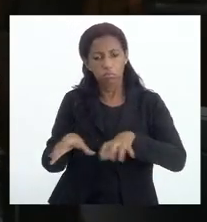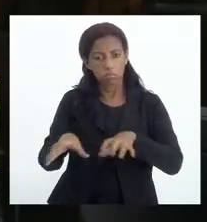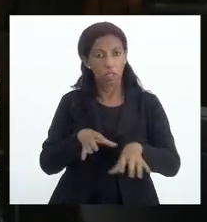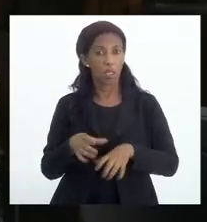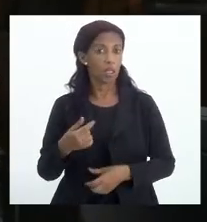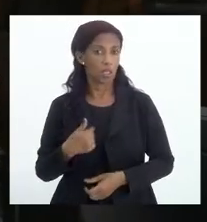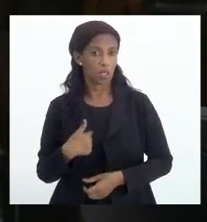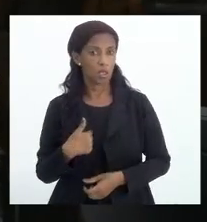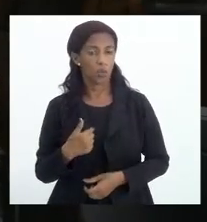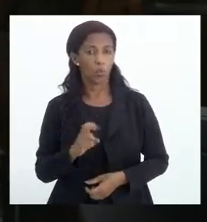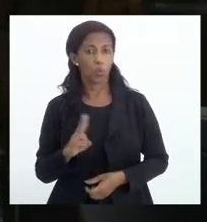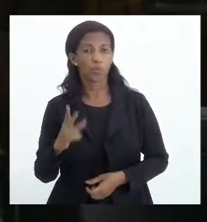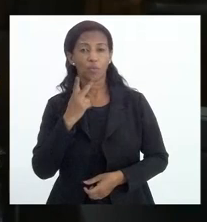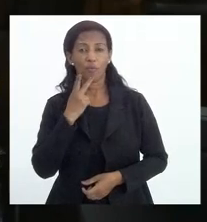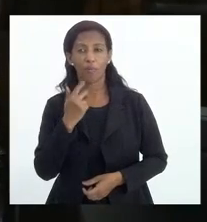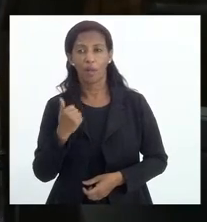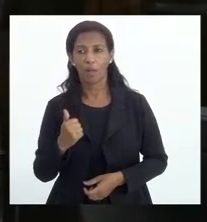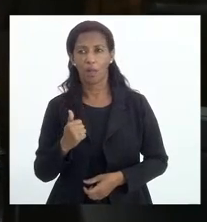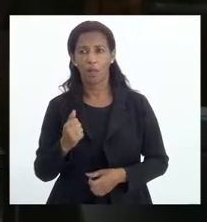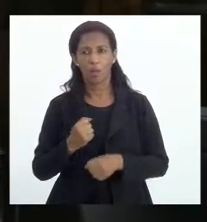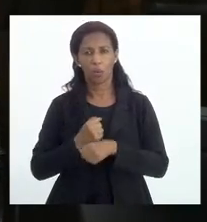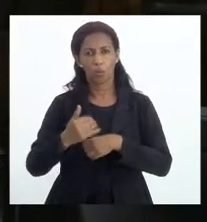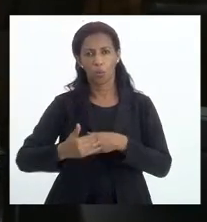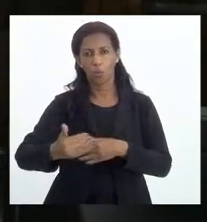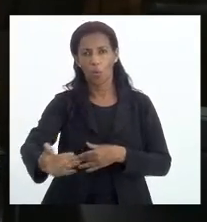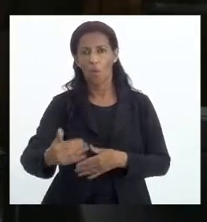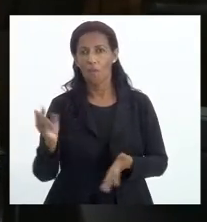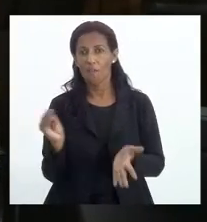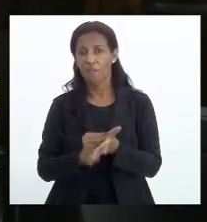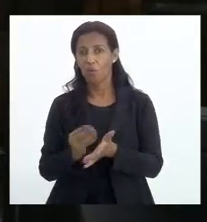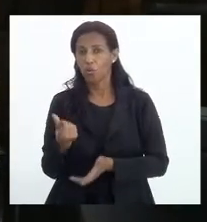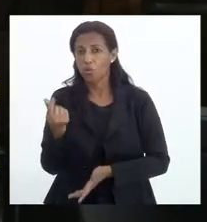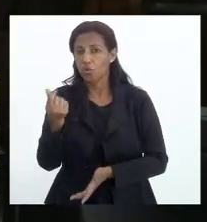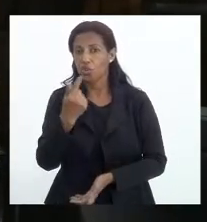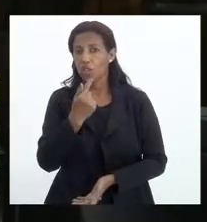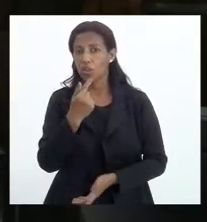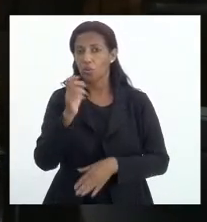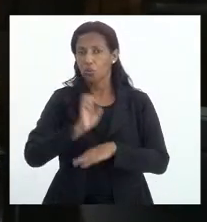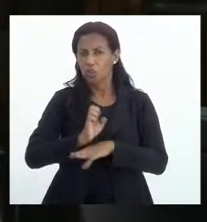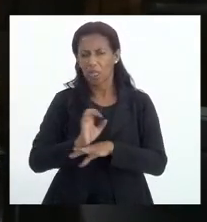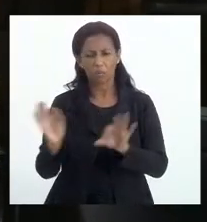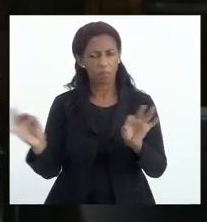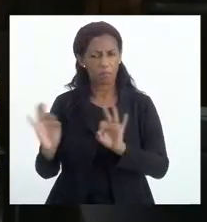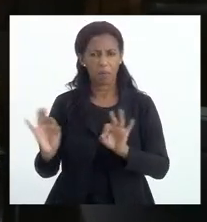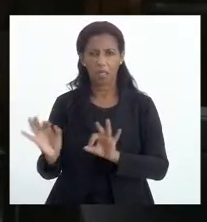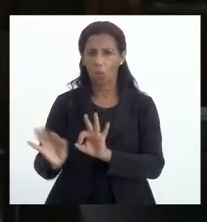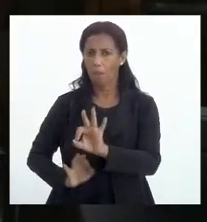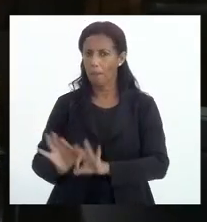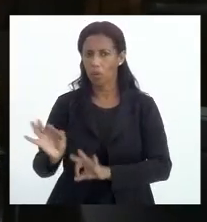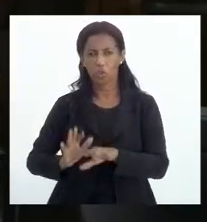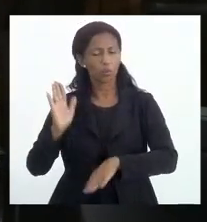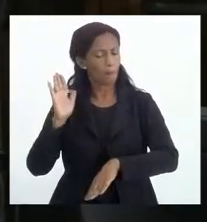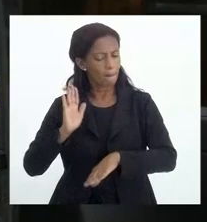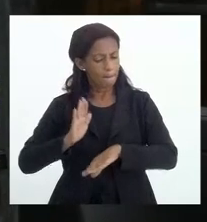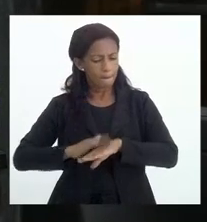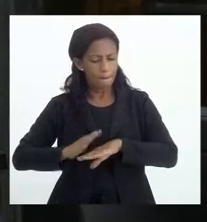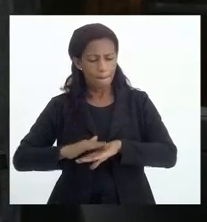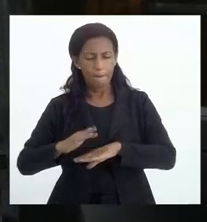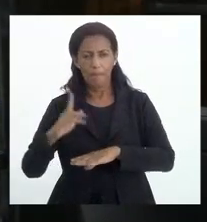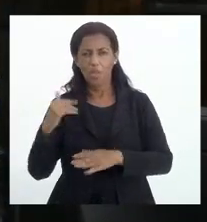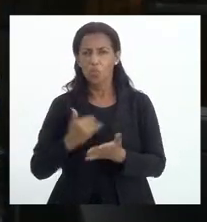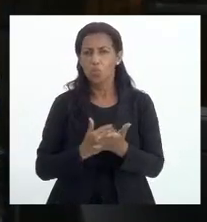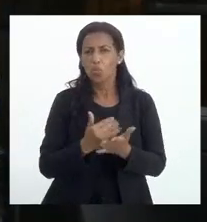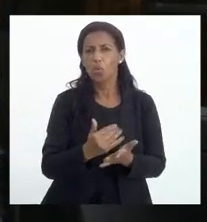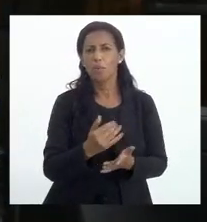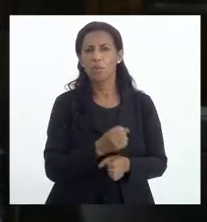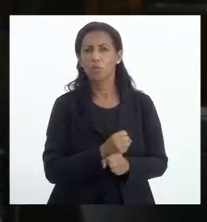dizer que, em momento algum, ao longo do ano, faltou dinheiro no Estado para nenhum projeto, mesmo nos momentos lá do início do